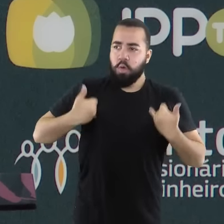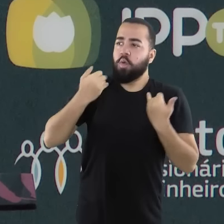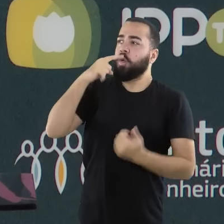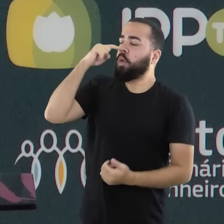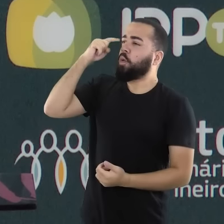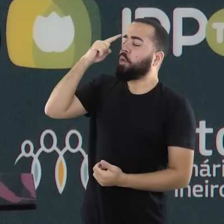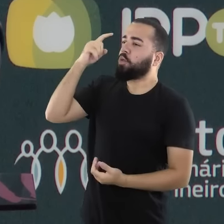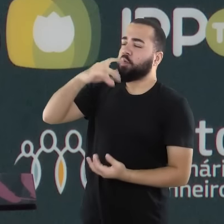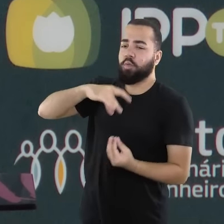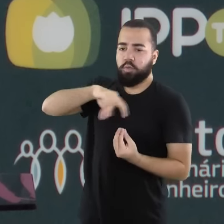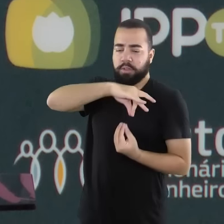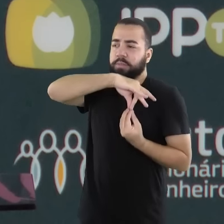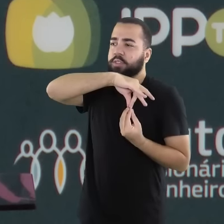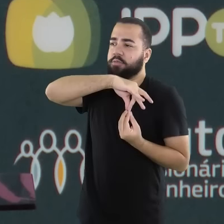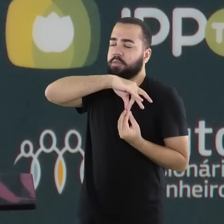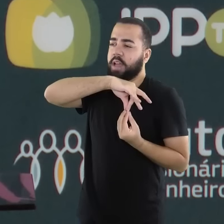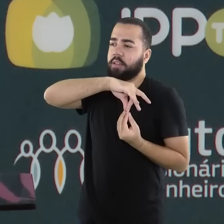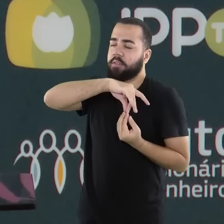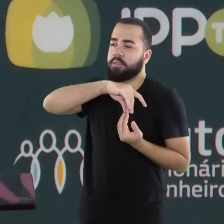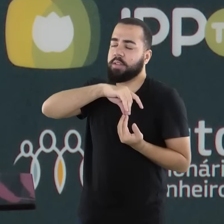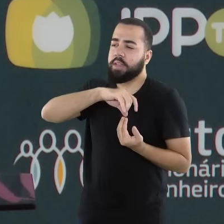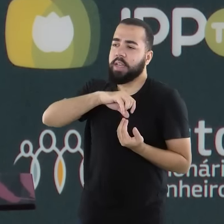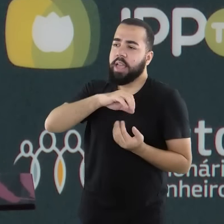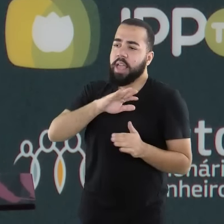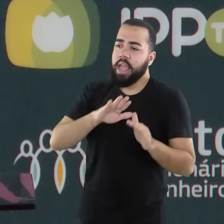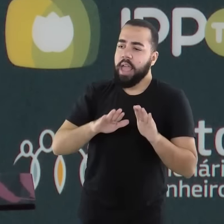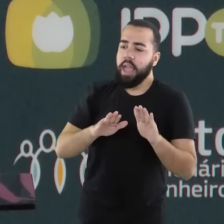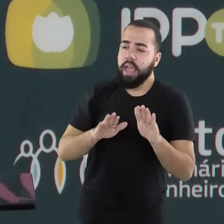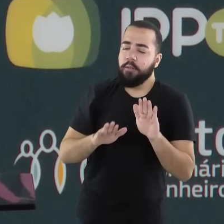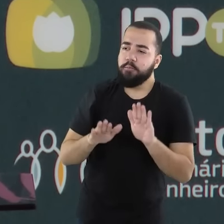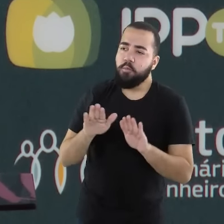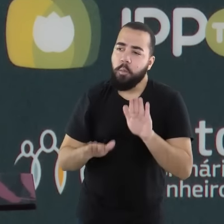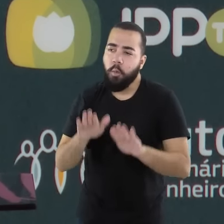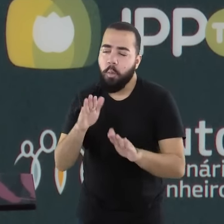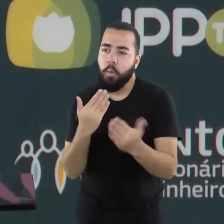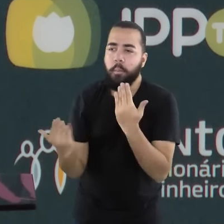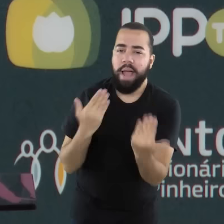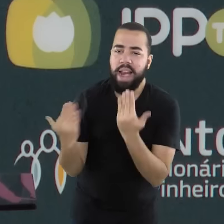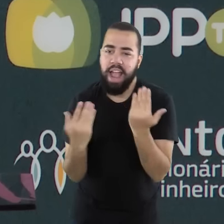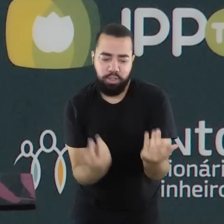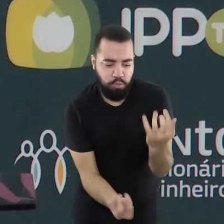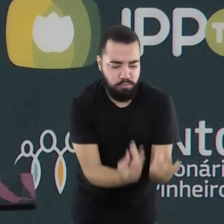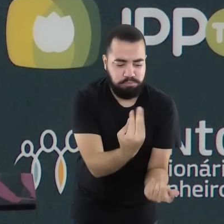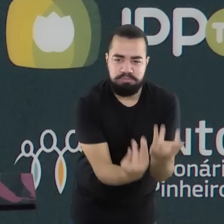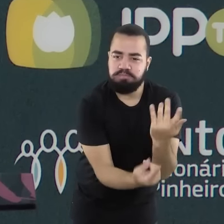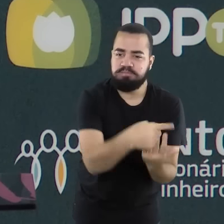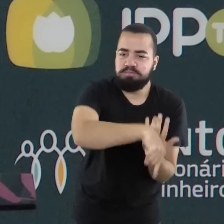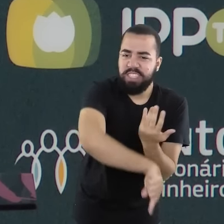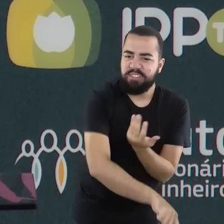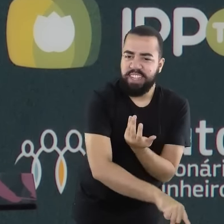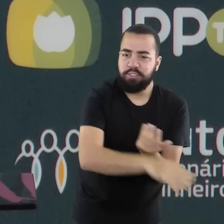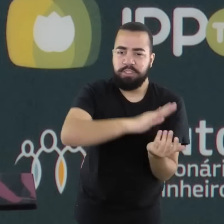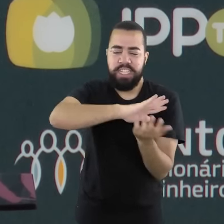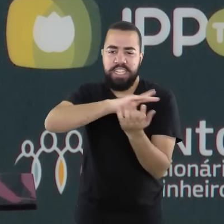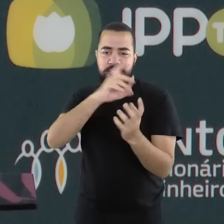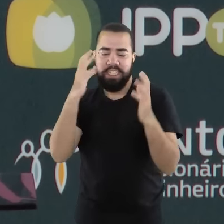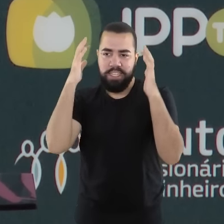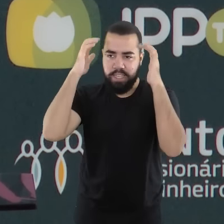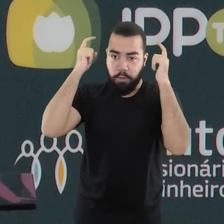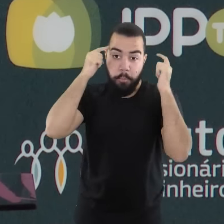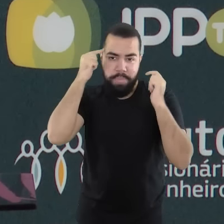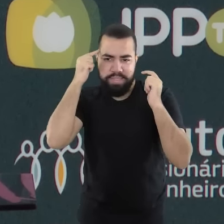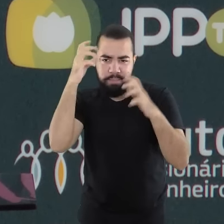porta de acesso da fumaça que sobe do abismo para obscurecer a mente e perverter a capacidade de